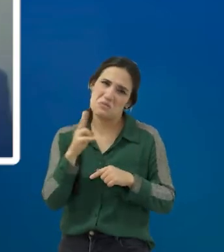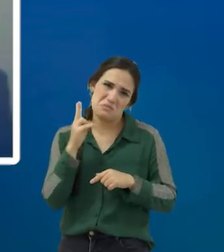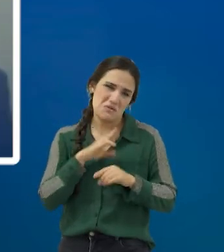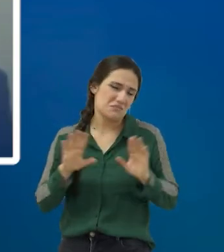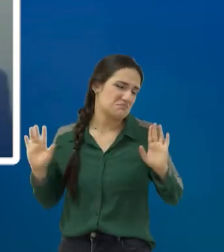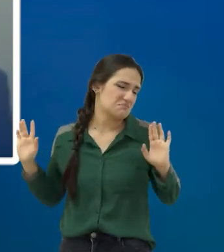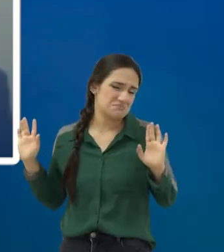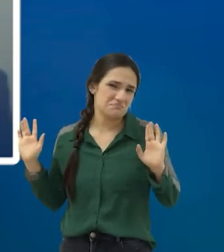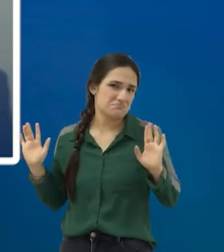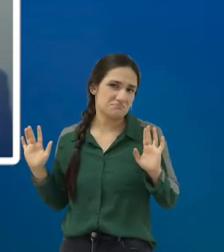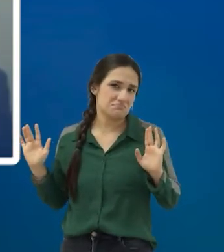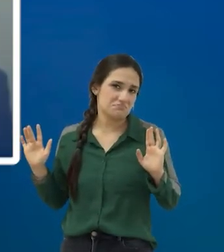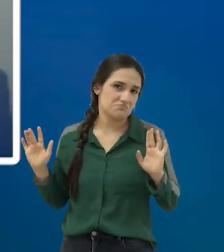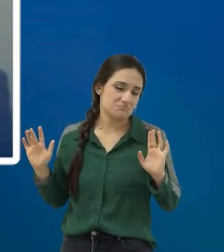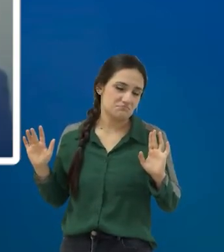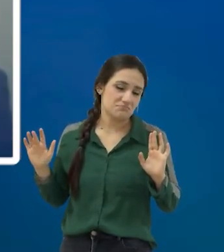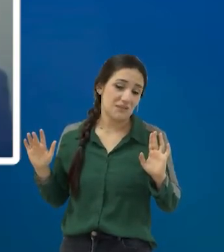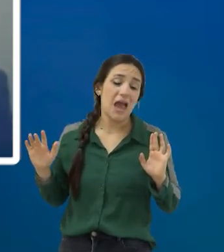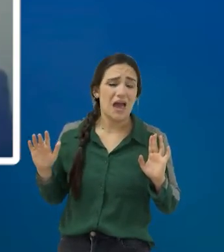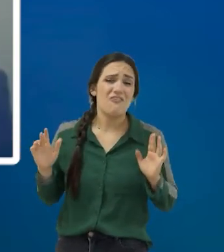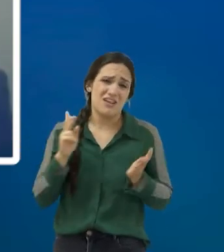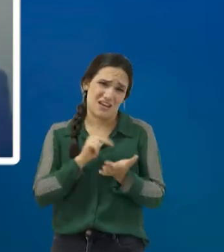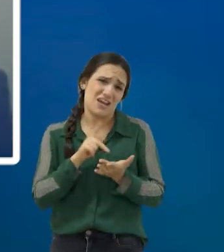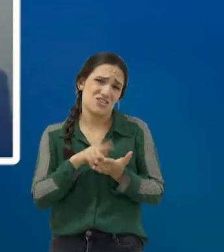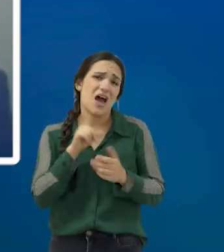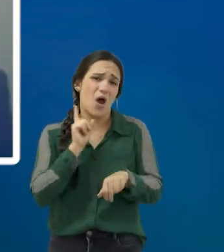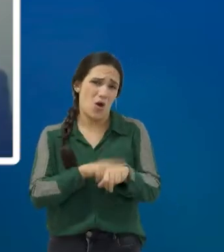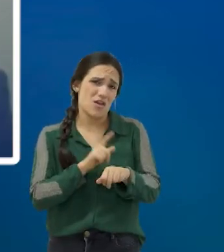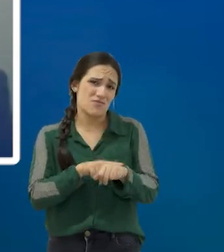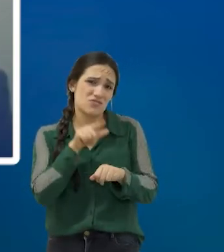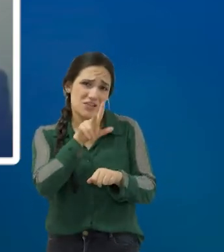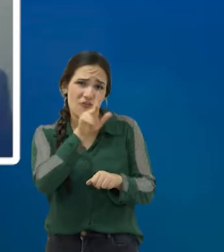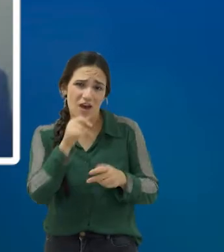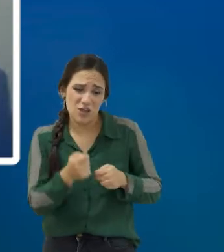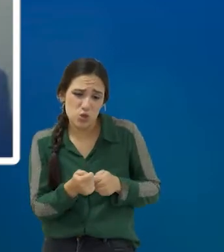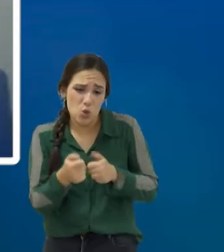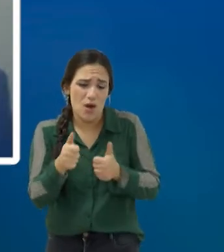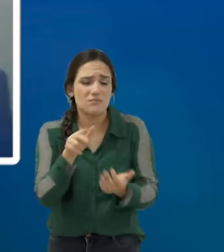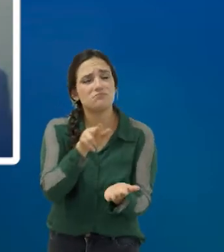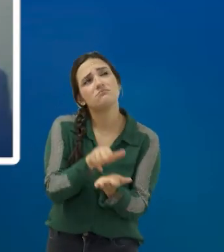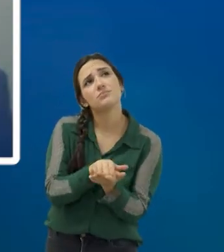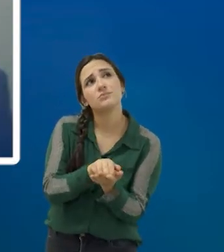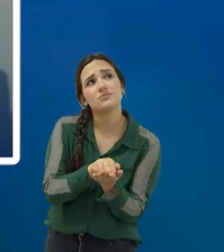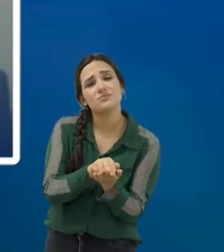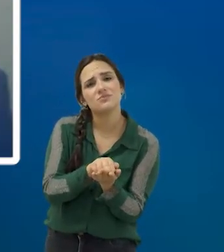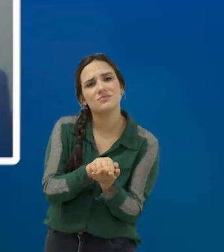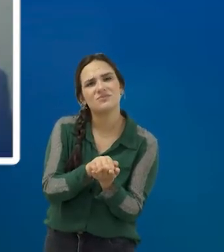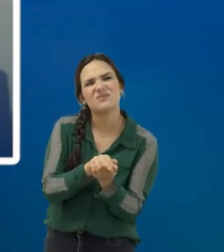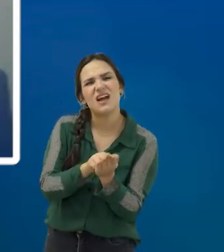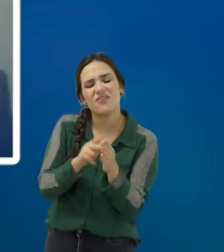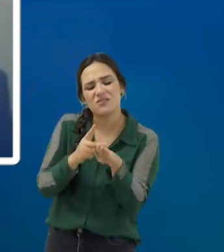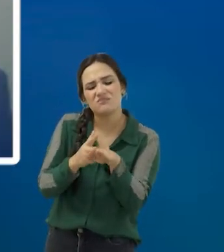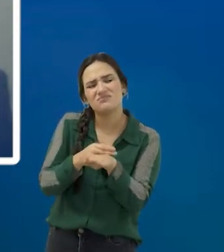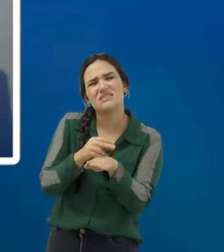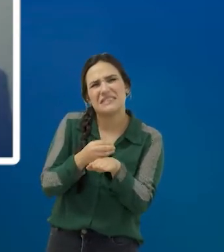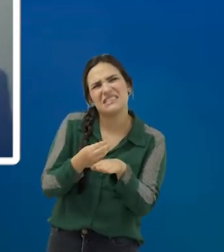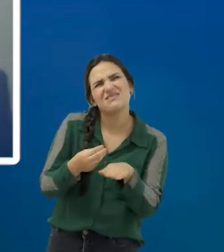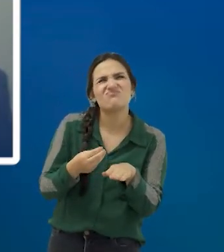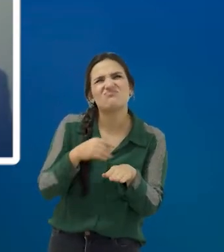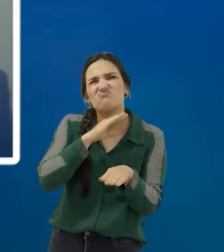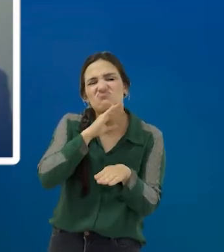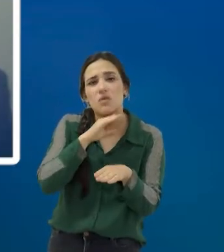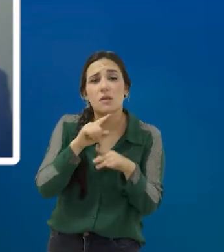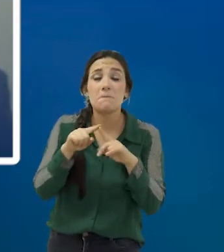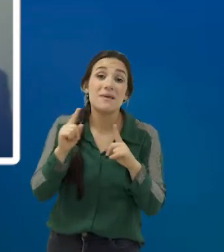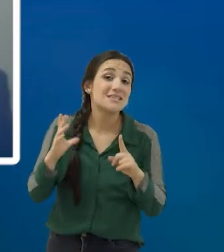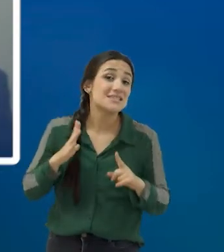assim, para quem vai doar, é um pouco invasivo? É. Mas se você for considerar que aquilo ali é um gesto que está salvando a vida de